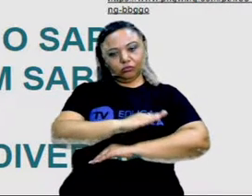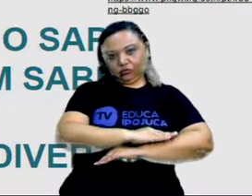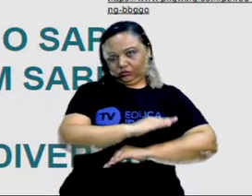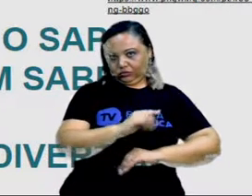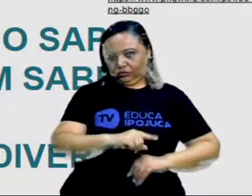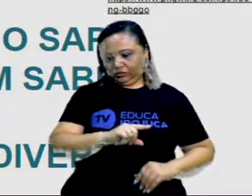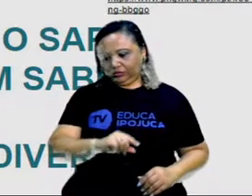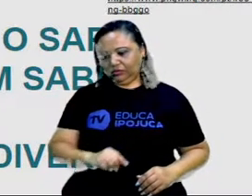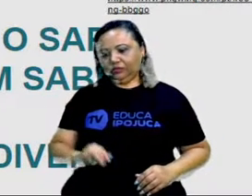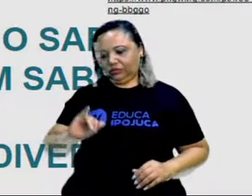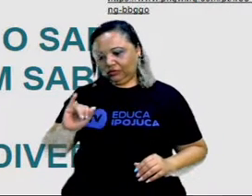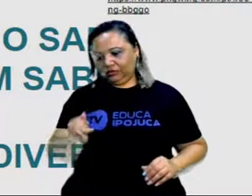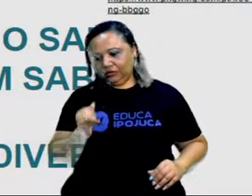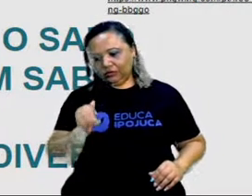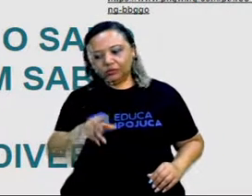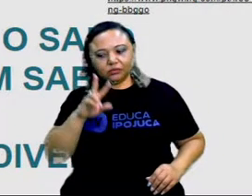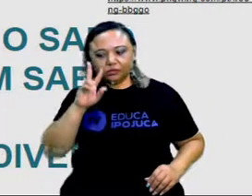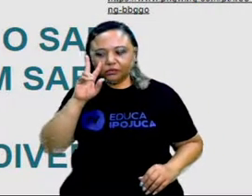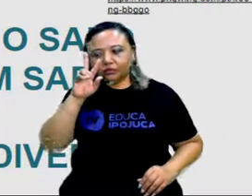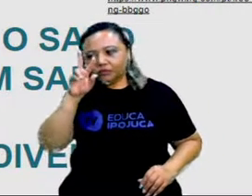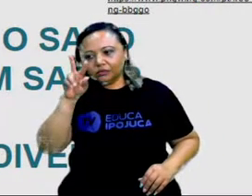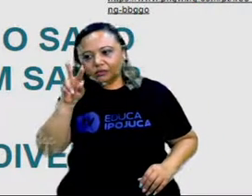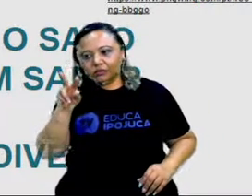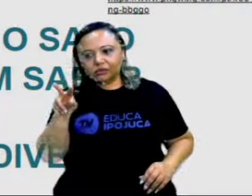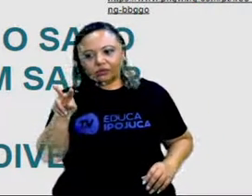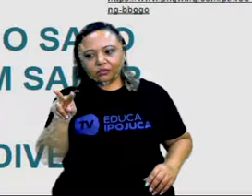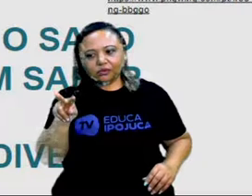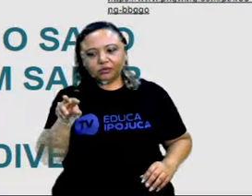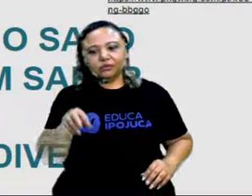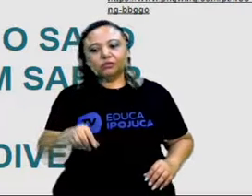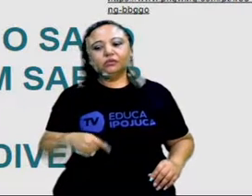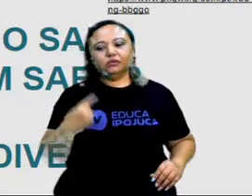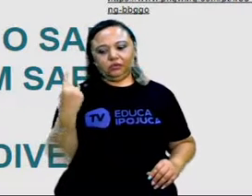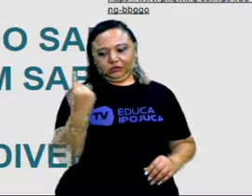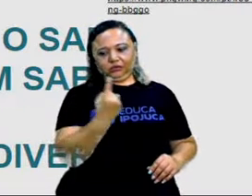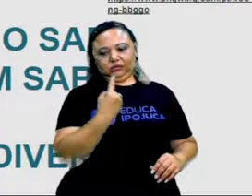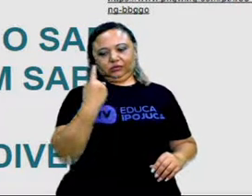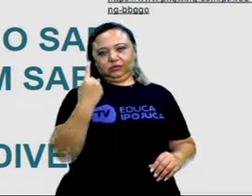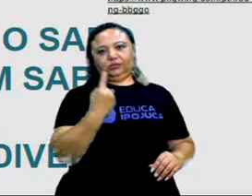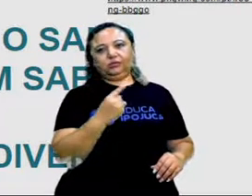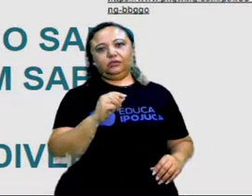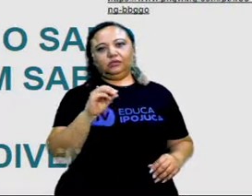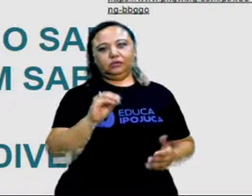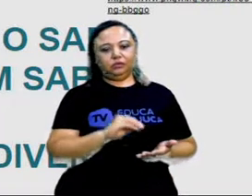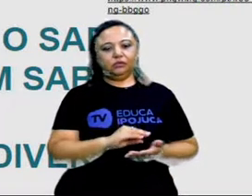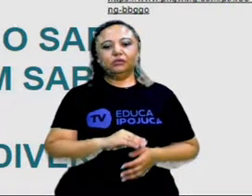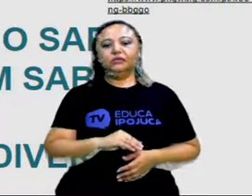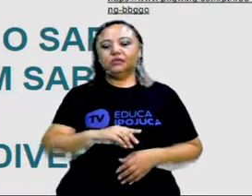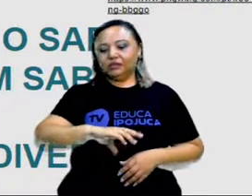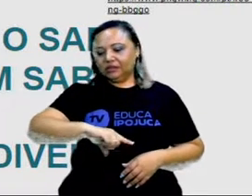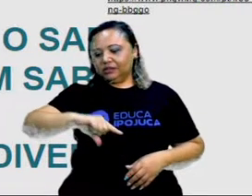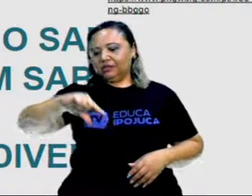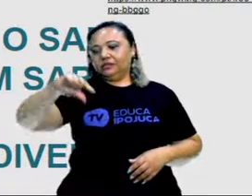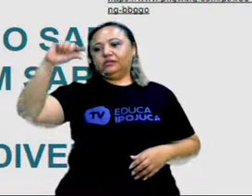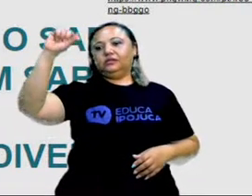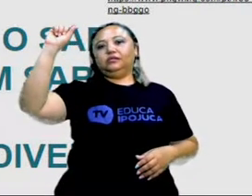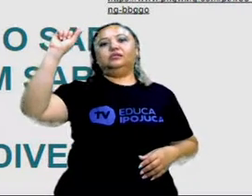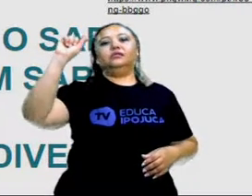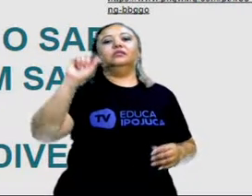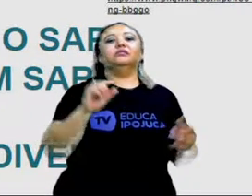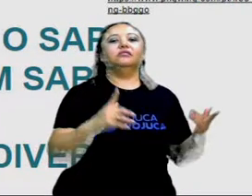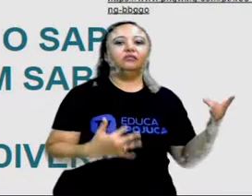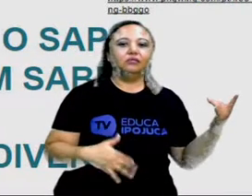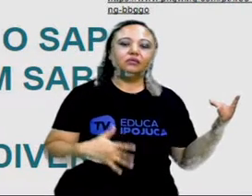espiar e, vendo que estava sozinho, deu um pulo e saltou da